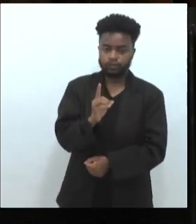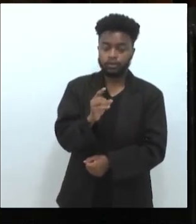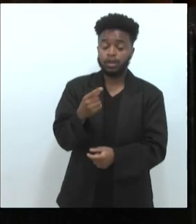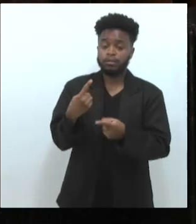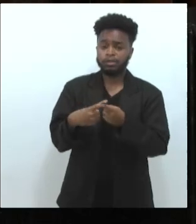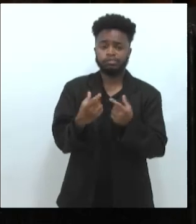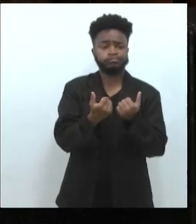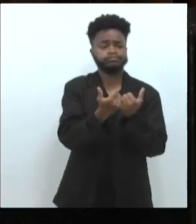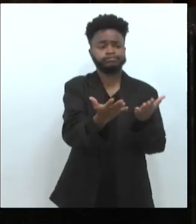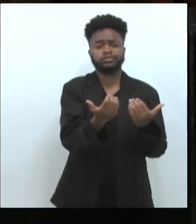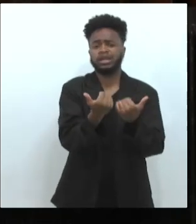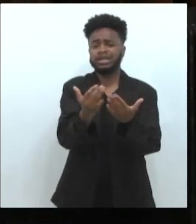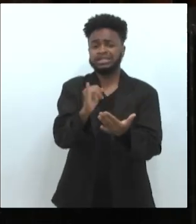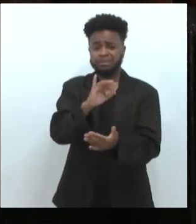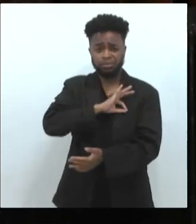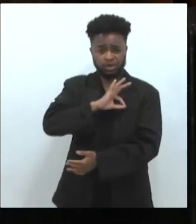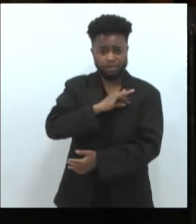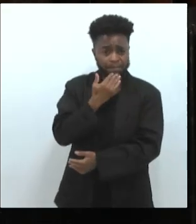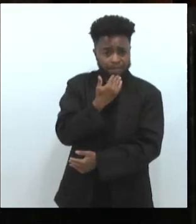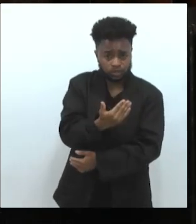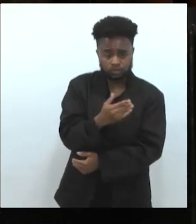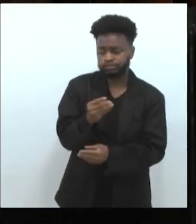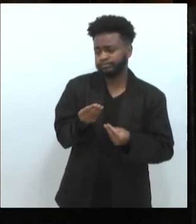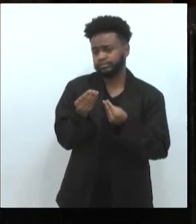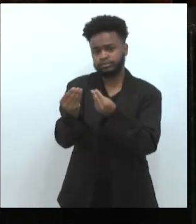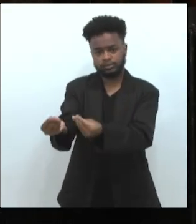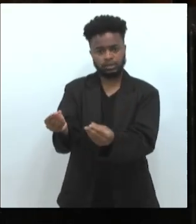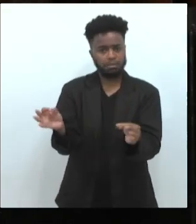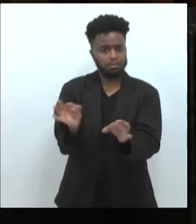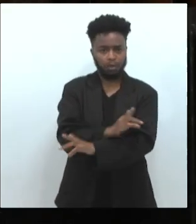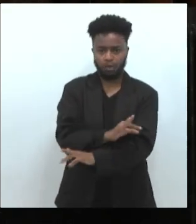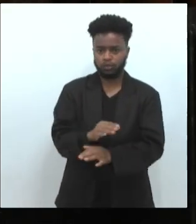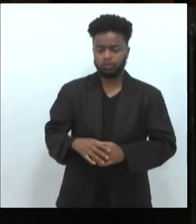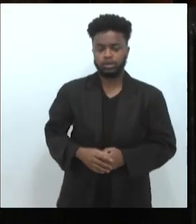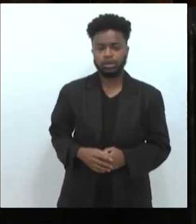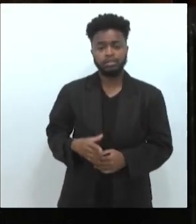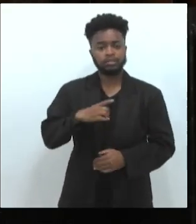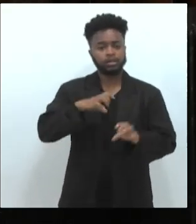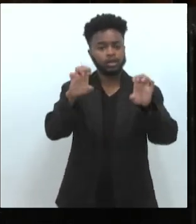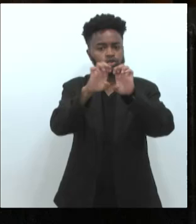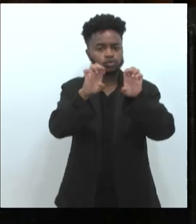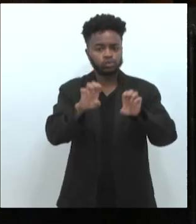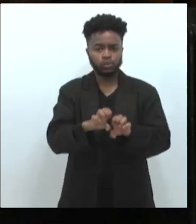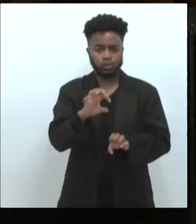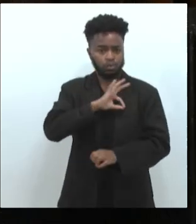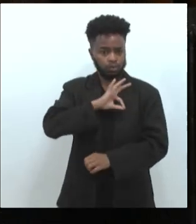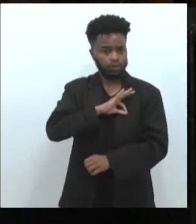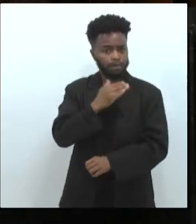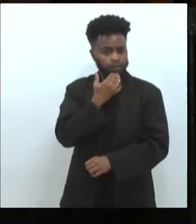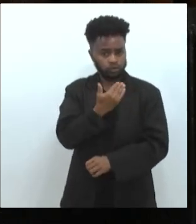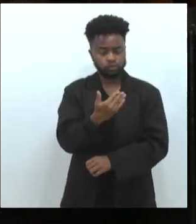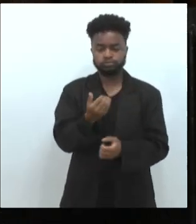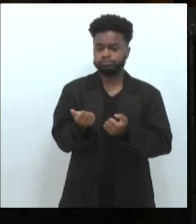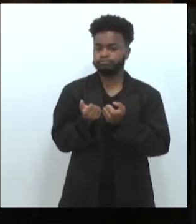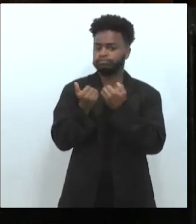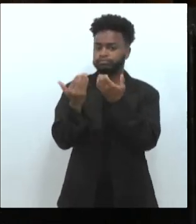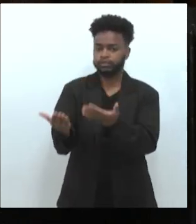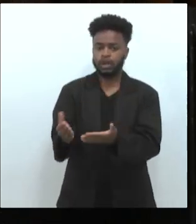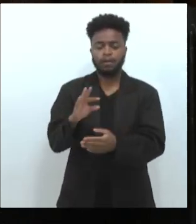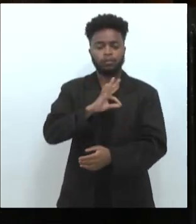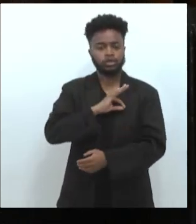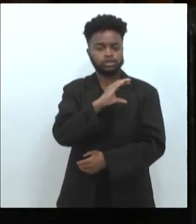tudo que a polícia pediu, ele deu. Toda a estrutura que a PM precisava, que a Polícia